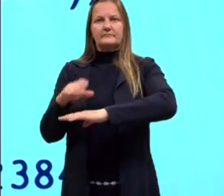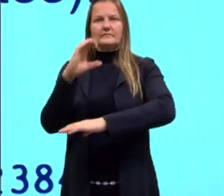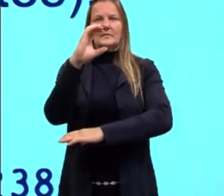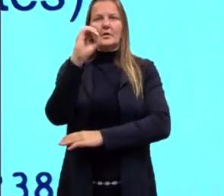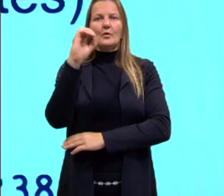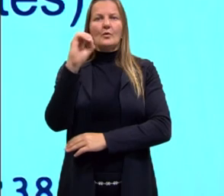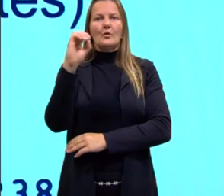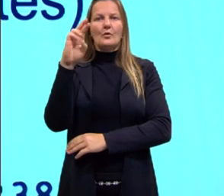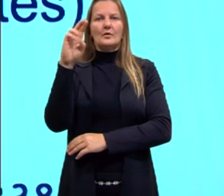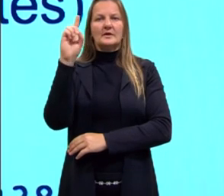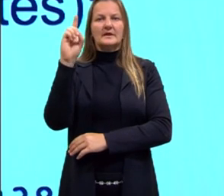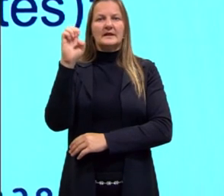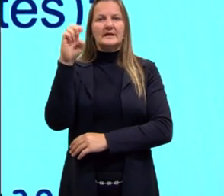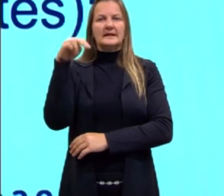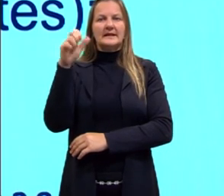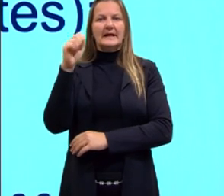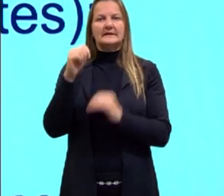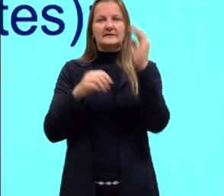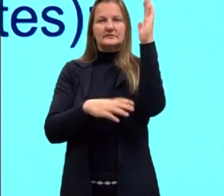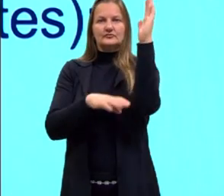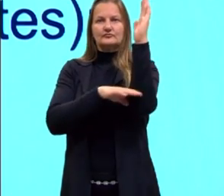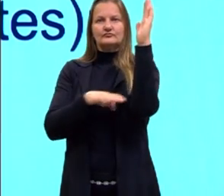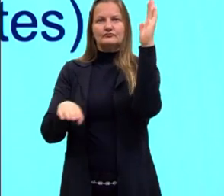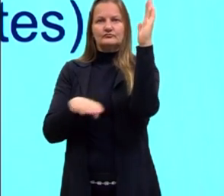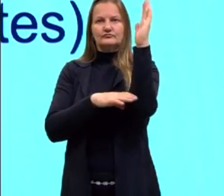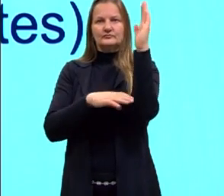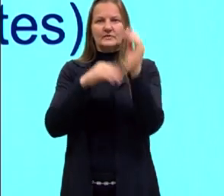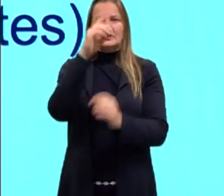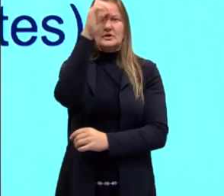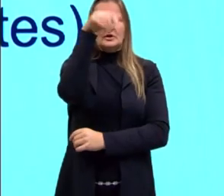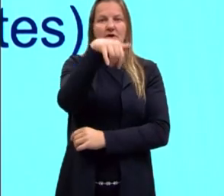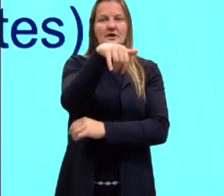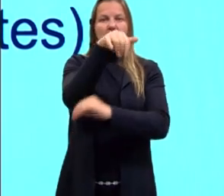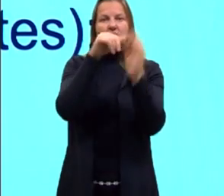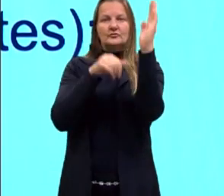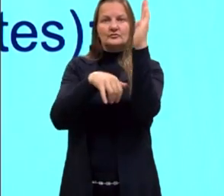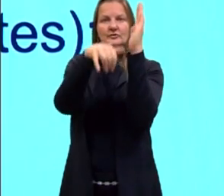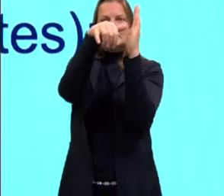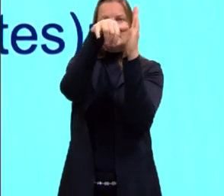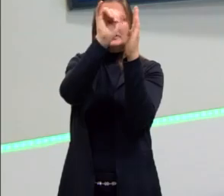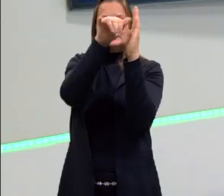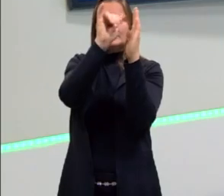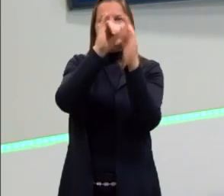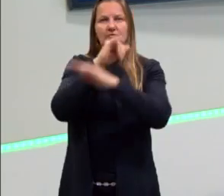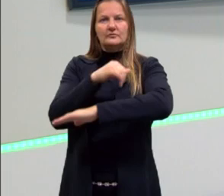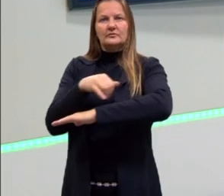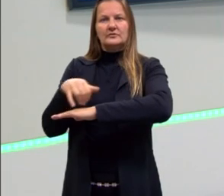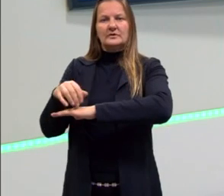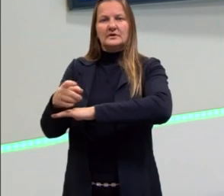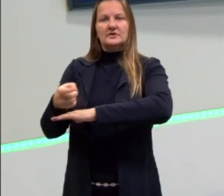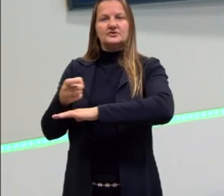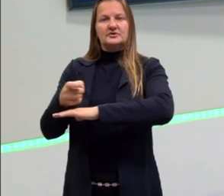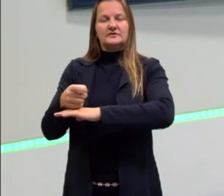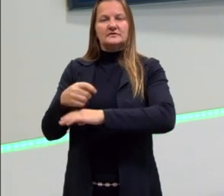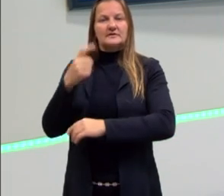temos ali a noção do sistema de coordenadas que foi uma contribuição então de Descartes